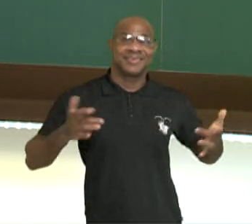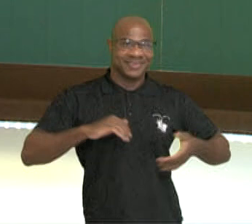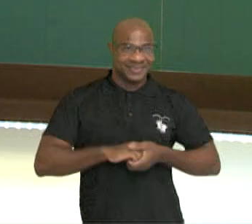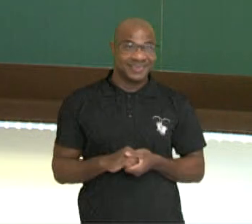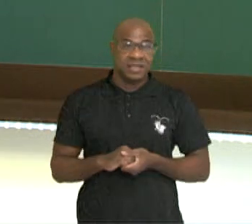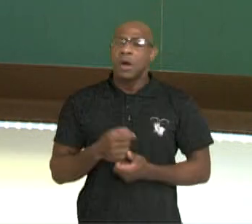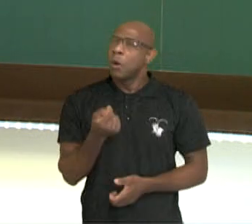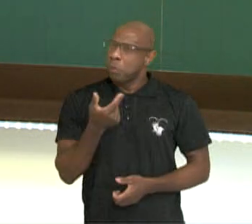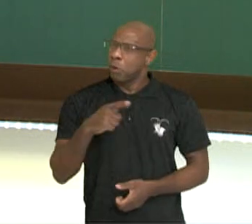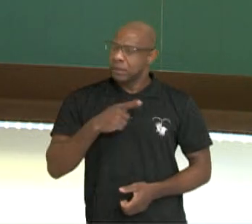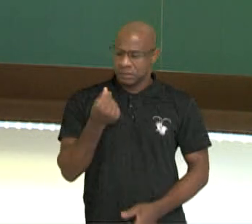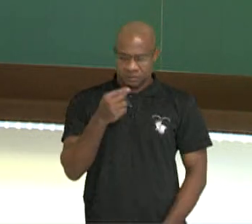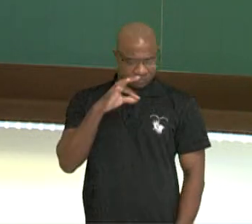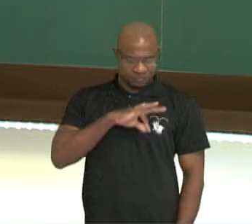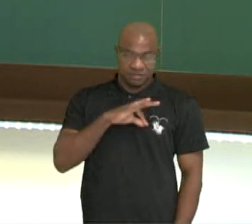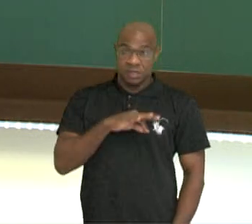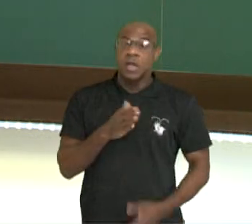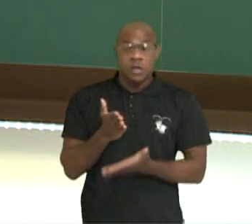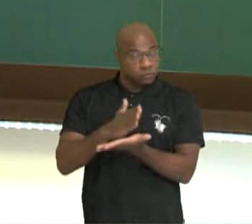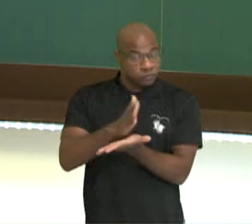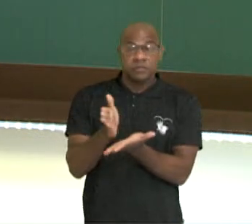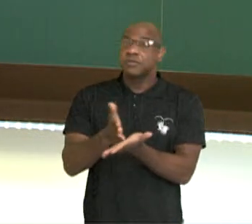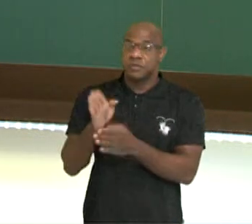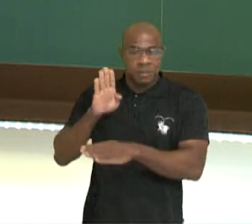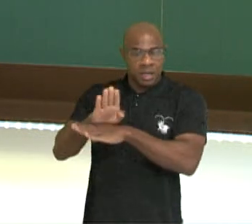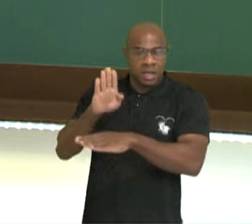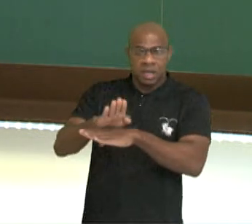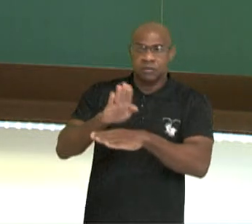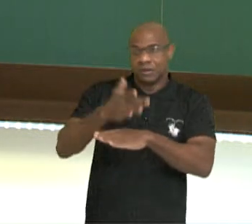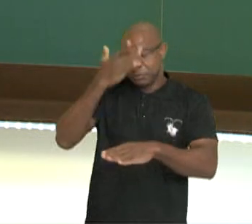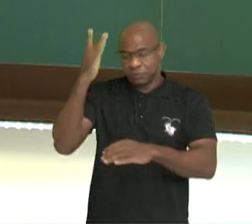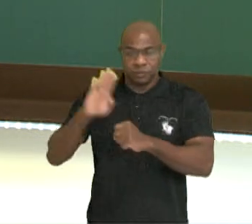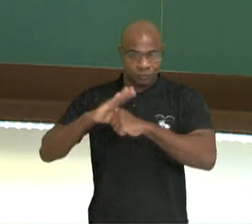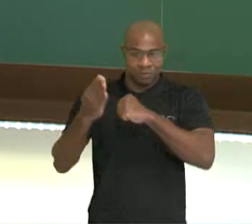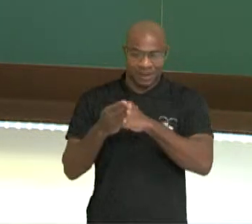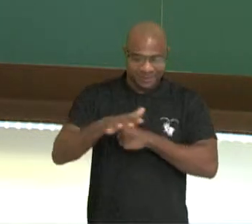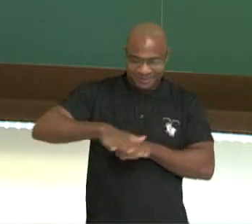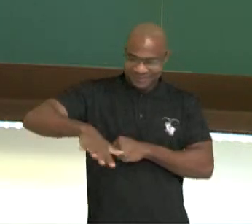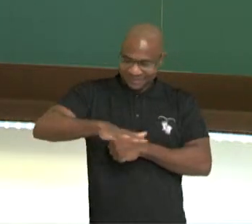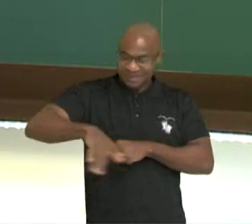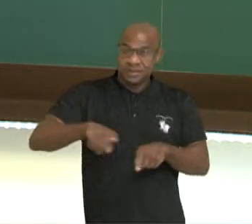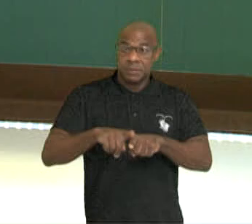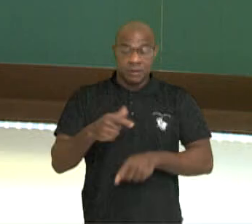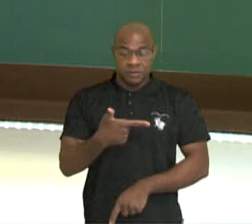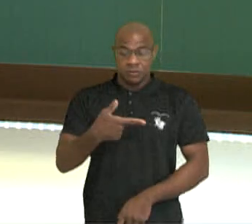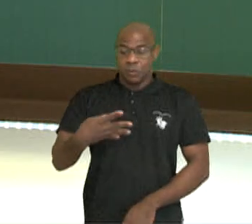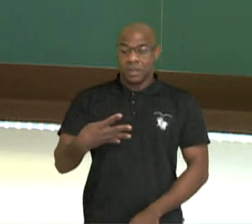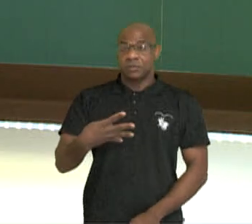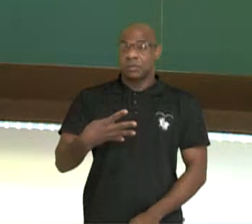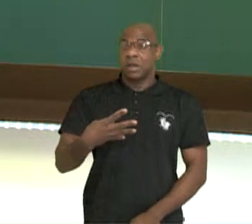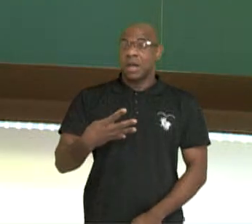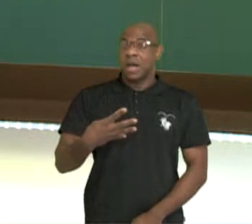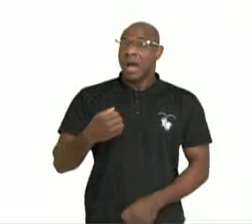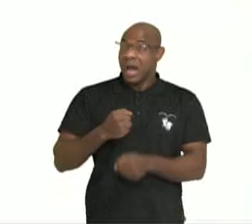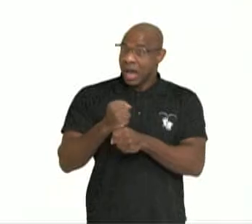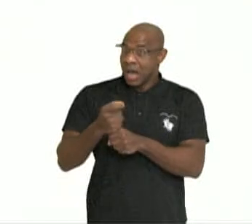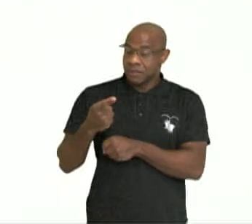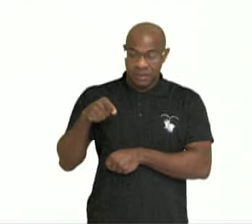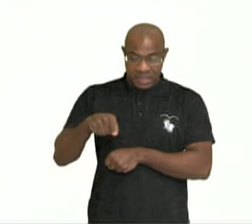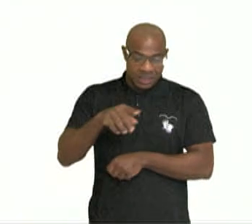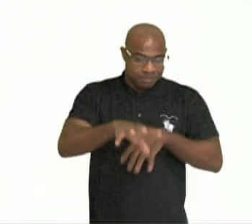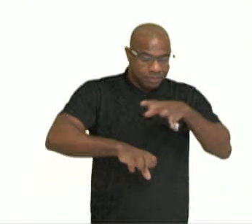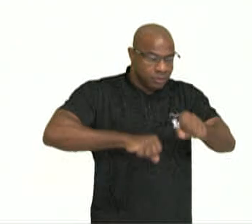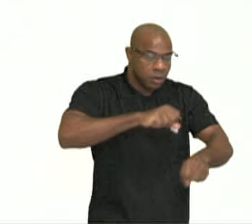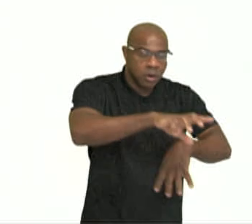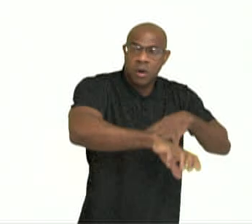O pouco que ganha divide para melhorar a vida na comunidade onde mora. Há 24 anos, o seu Sebastião puxa uma carroça pelas ruas de